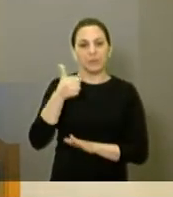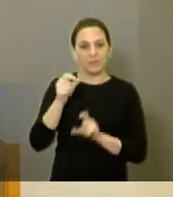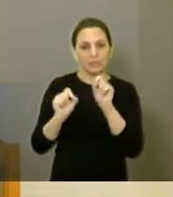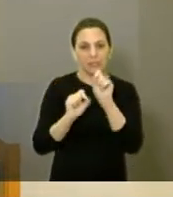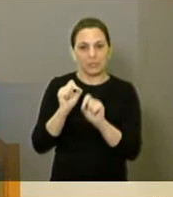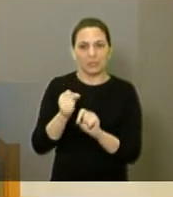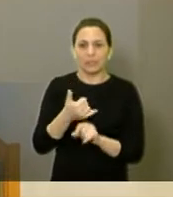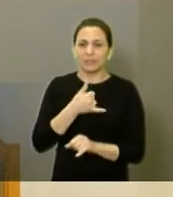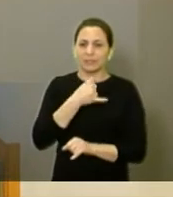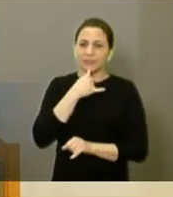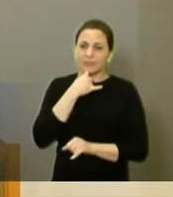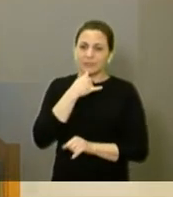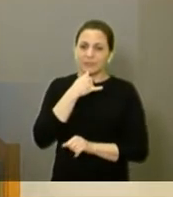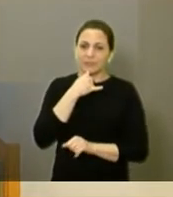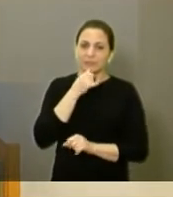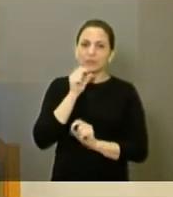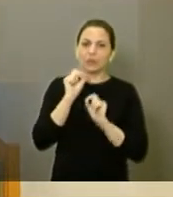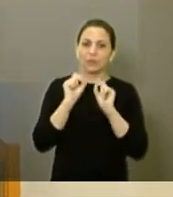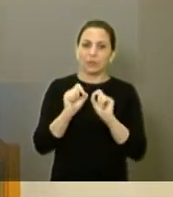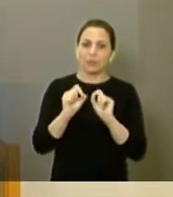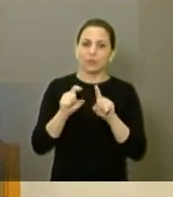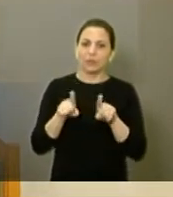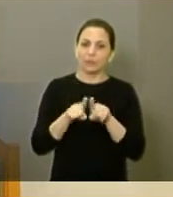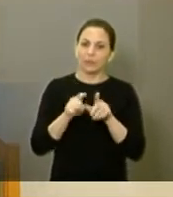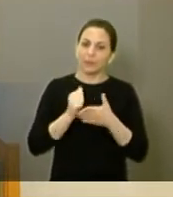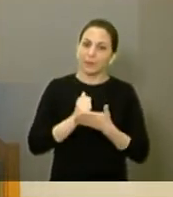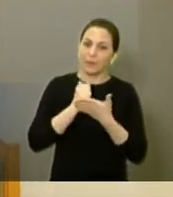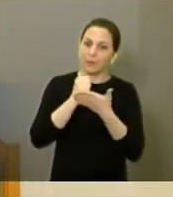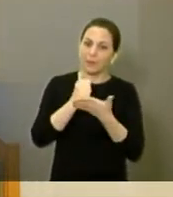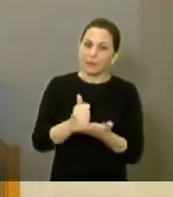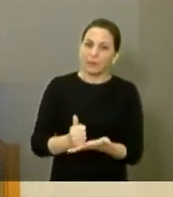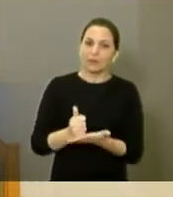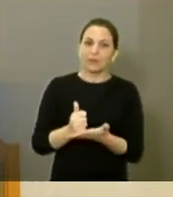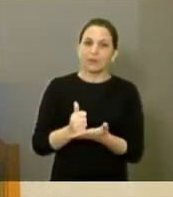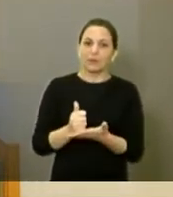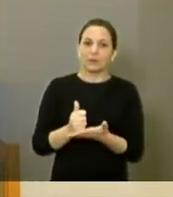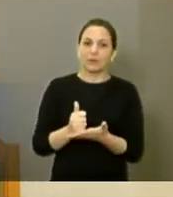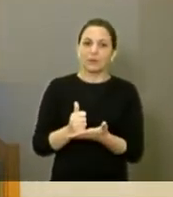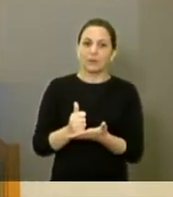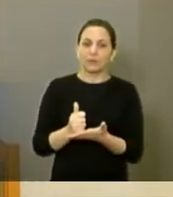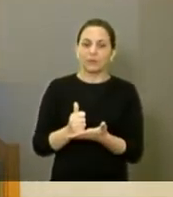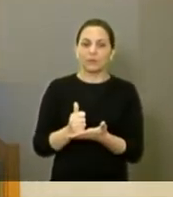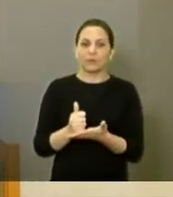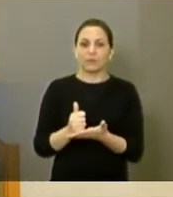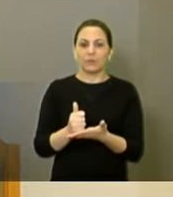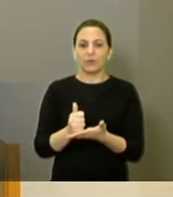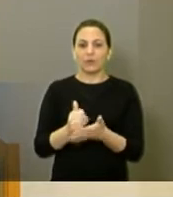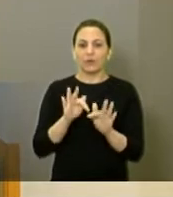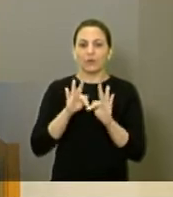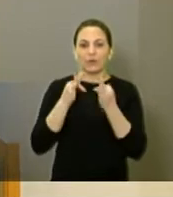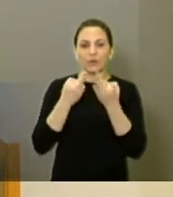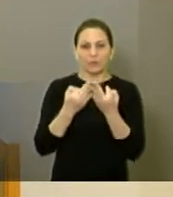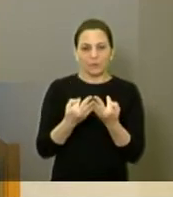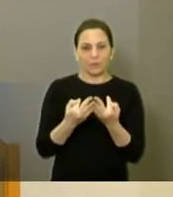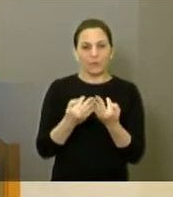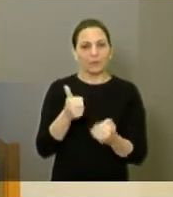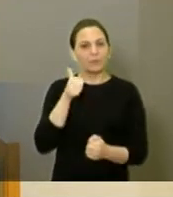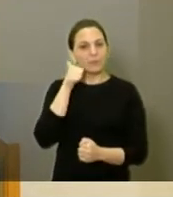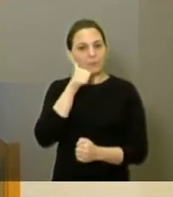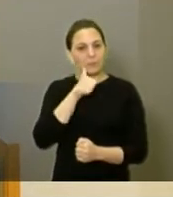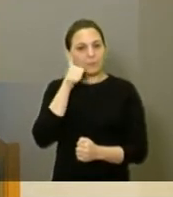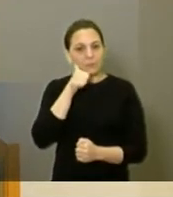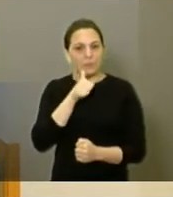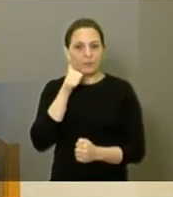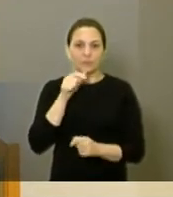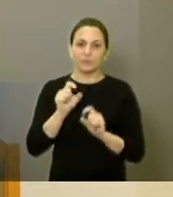tristeza e solidariedade profunda solidariedade à família daquela mulher da